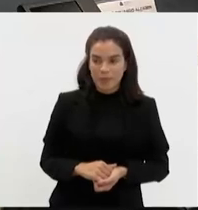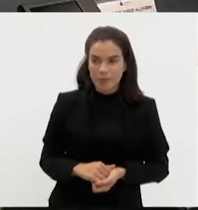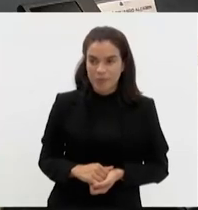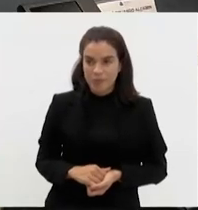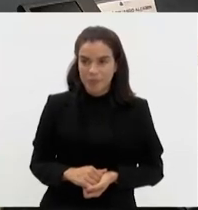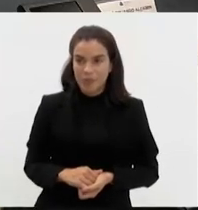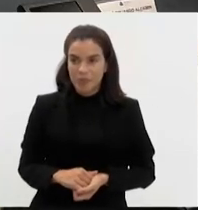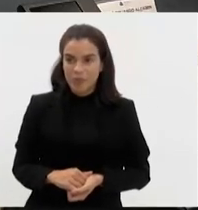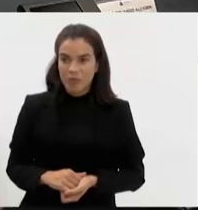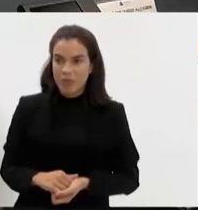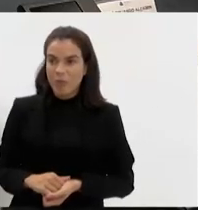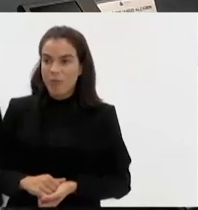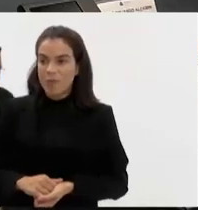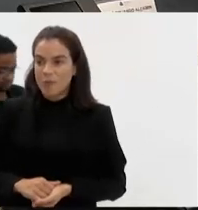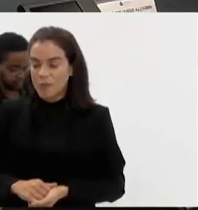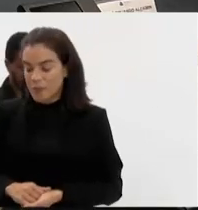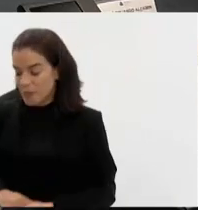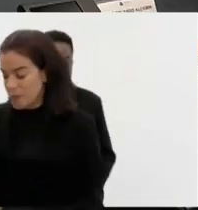obrigado